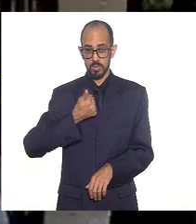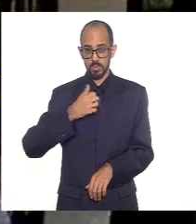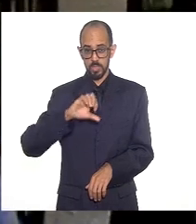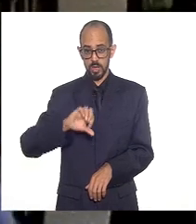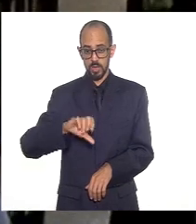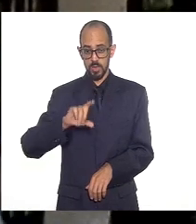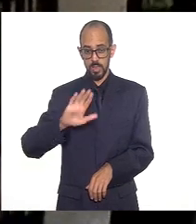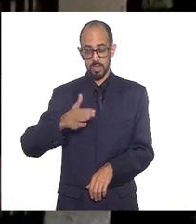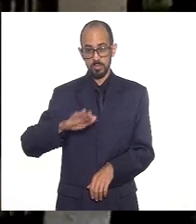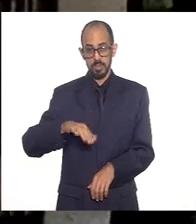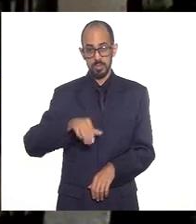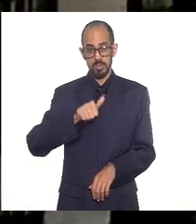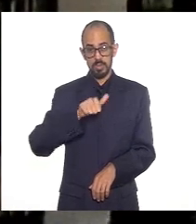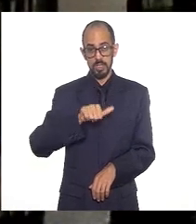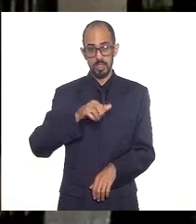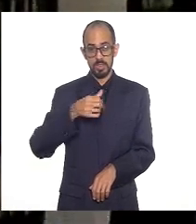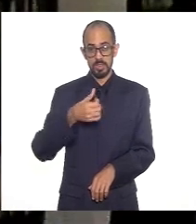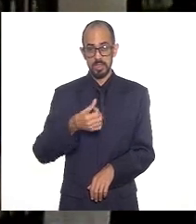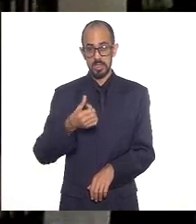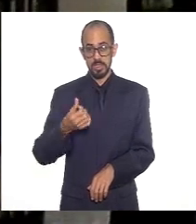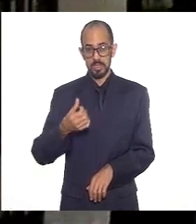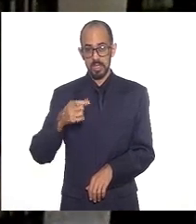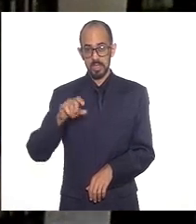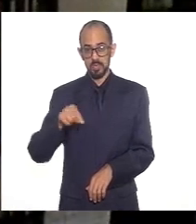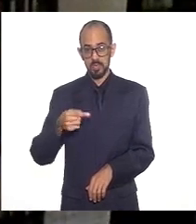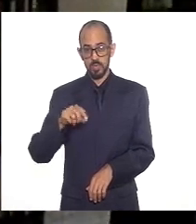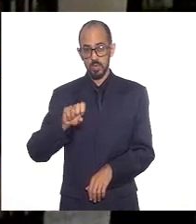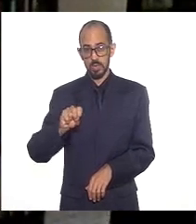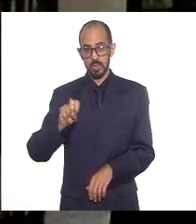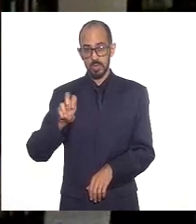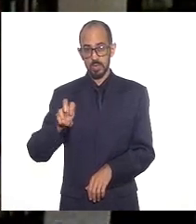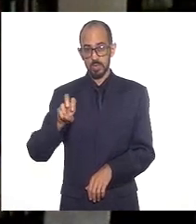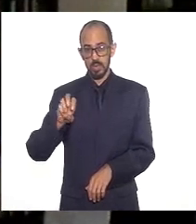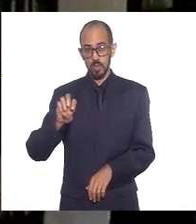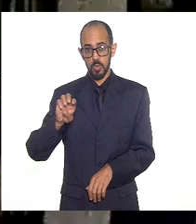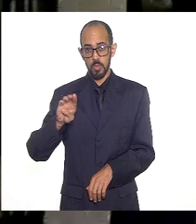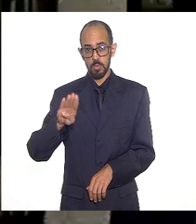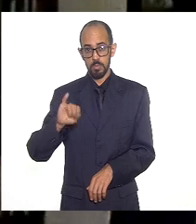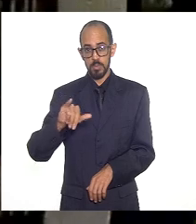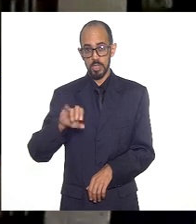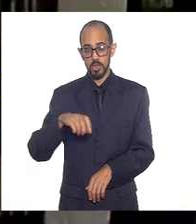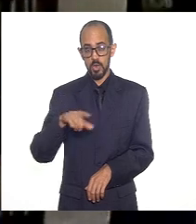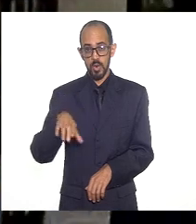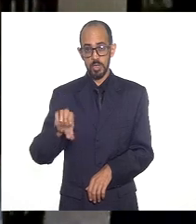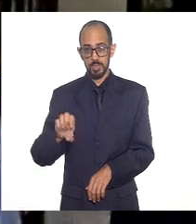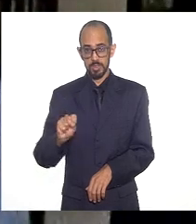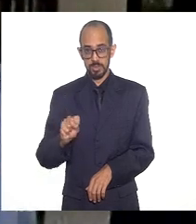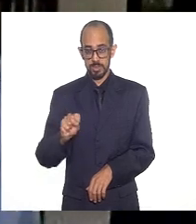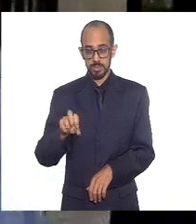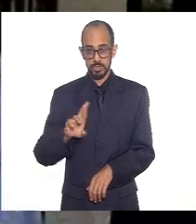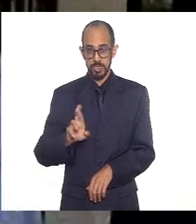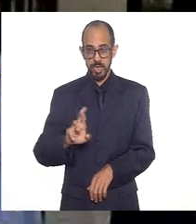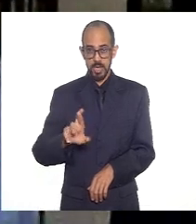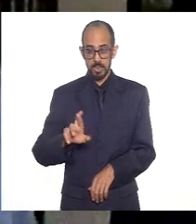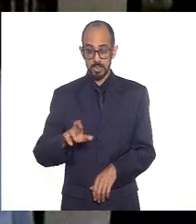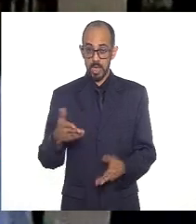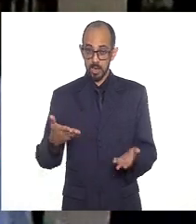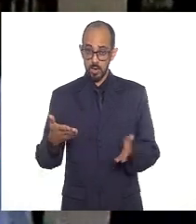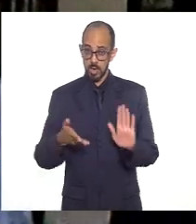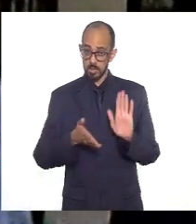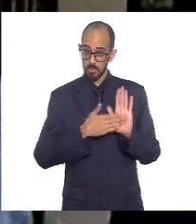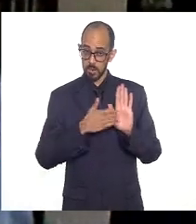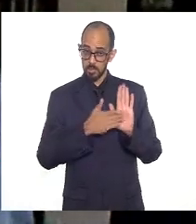de 166,85 milhões de reais. Já na atual